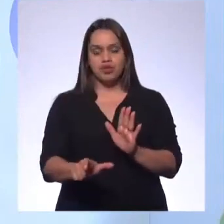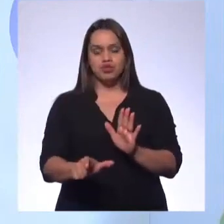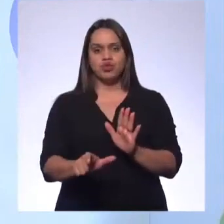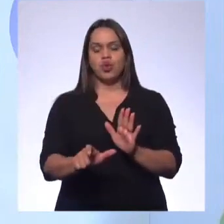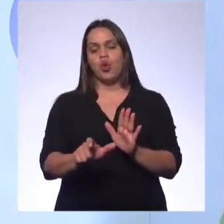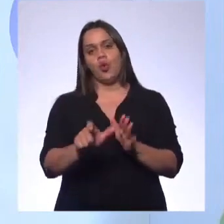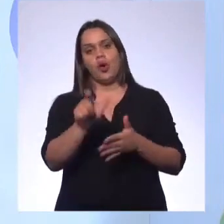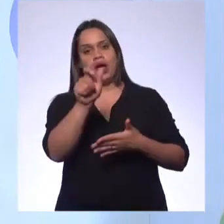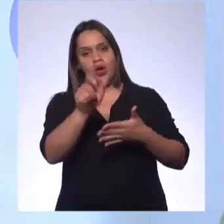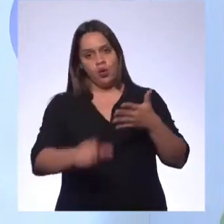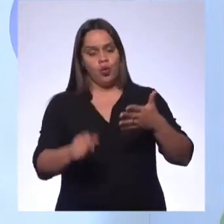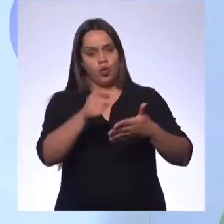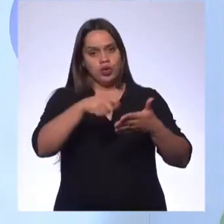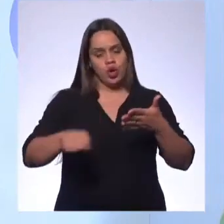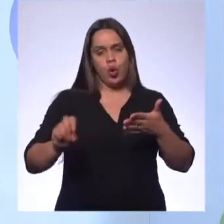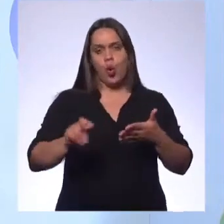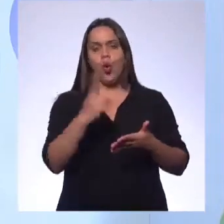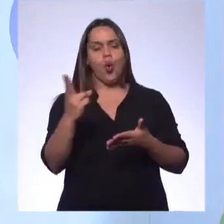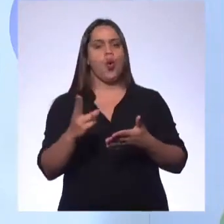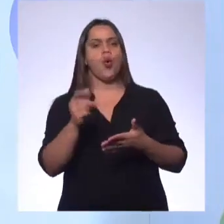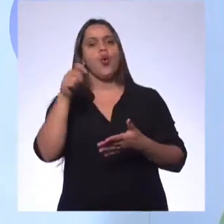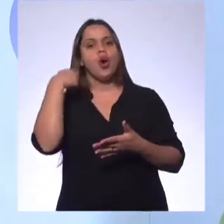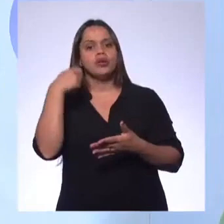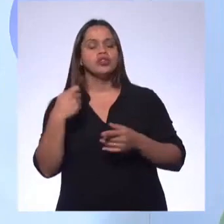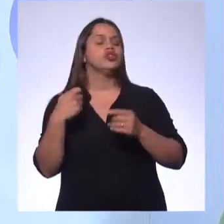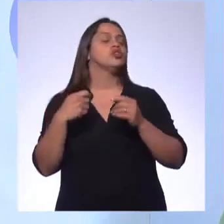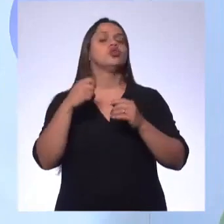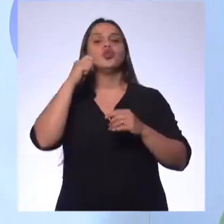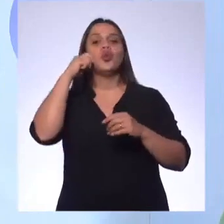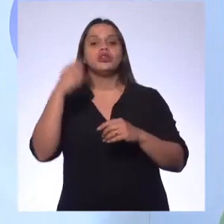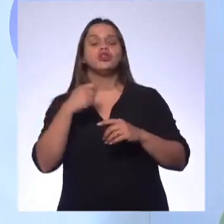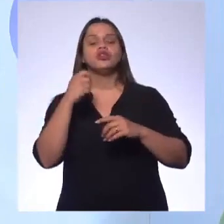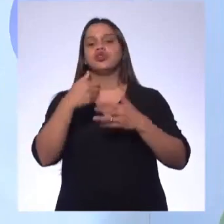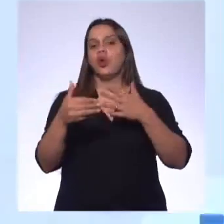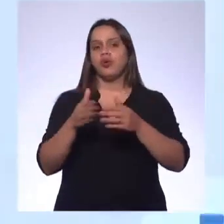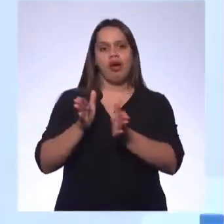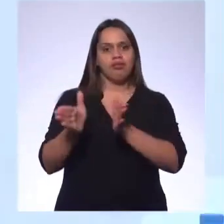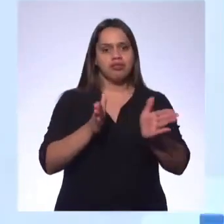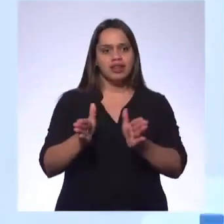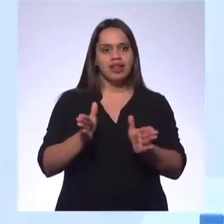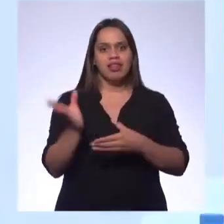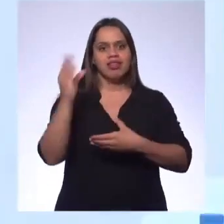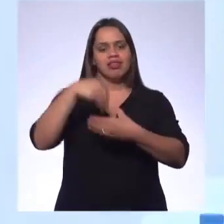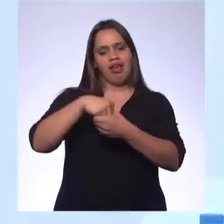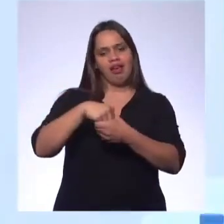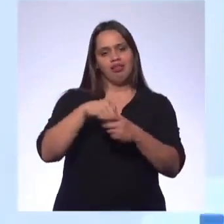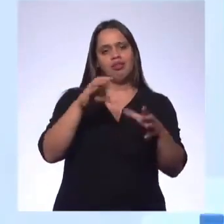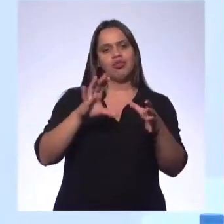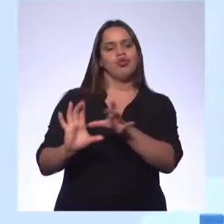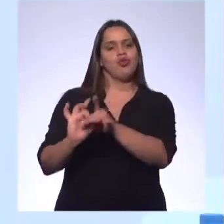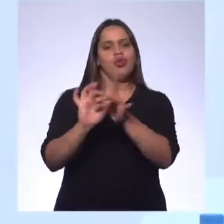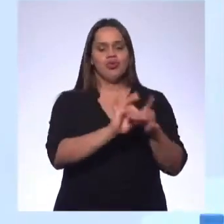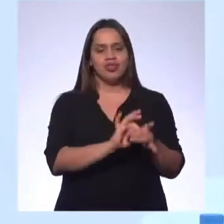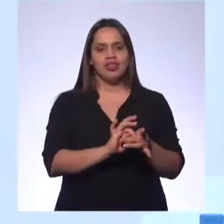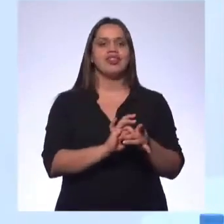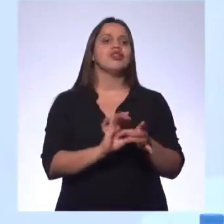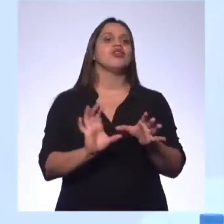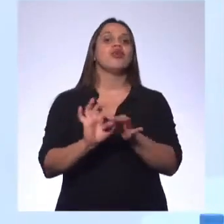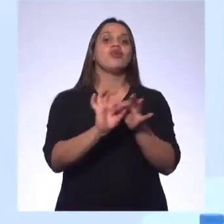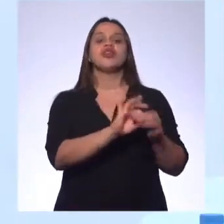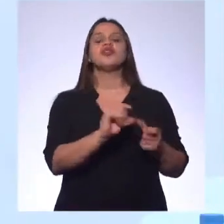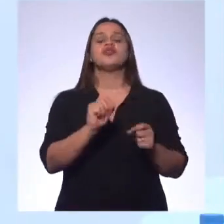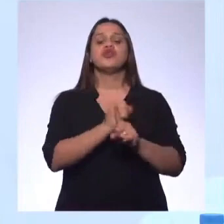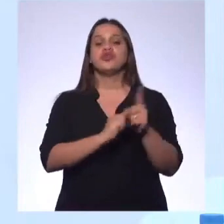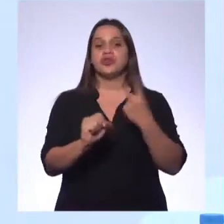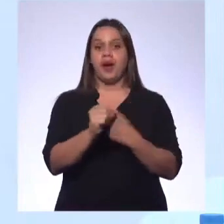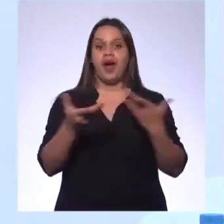o artista de qualquer vertente, dentro do seu contexto social. Sim, porque aí faz todo o significado, não é verdade? Vamos, então, só